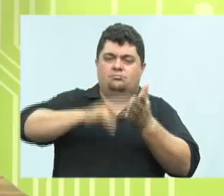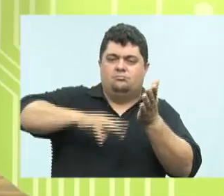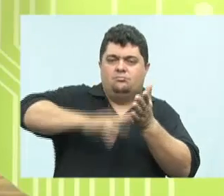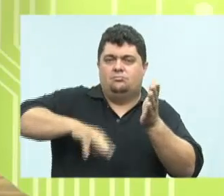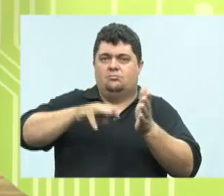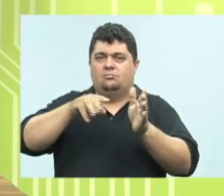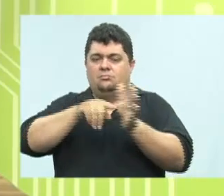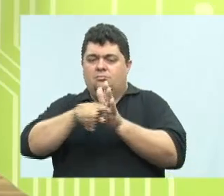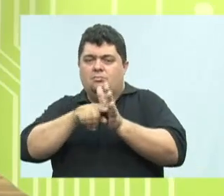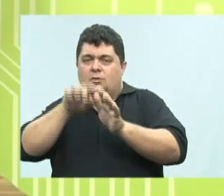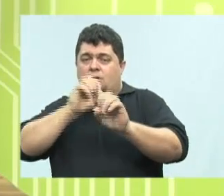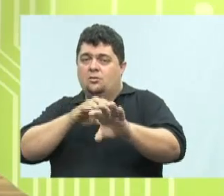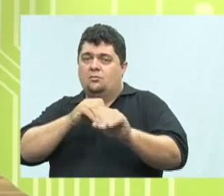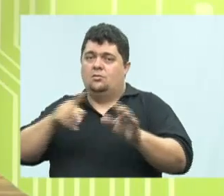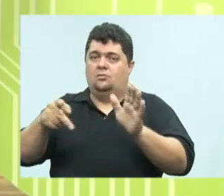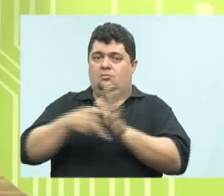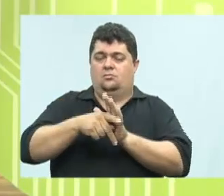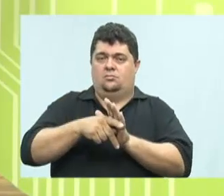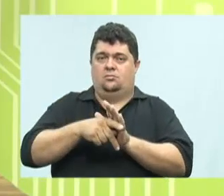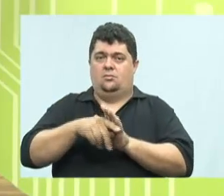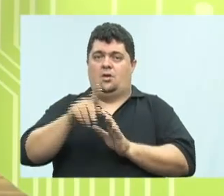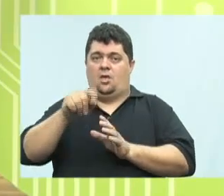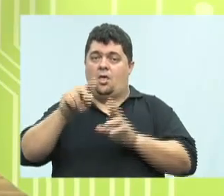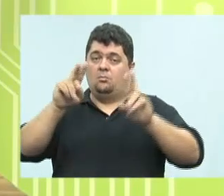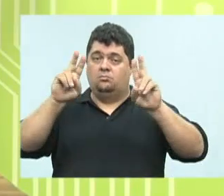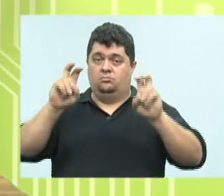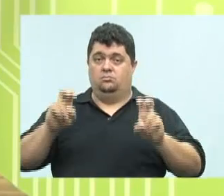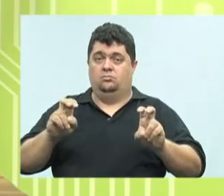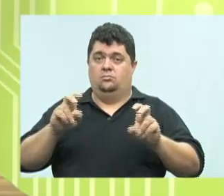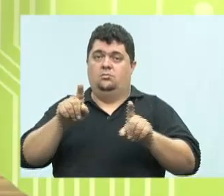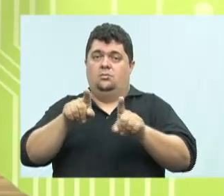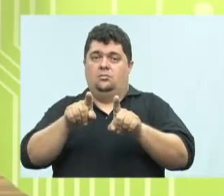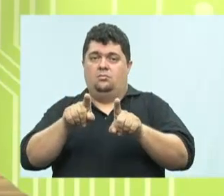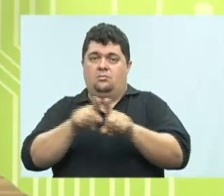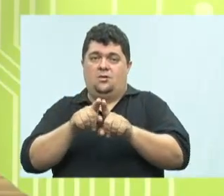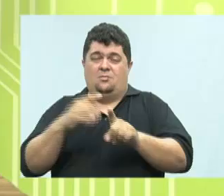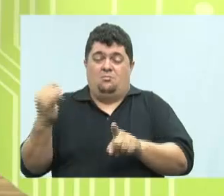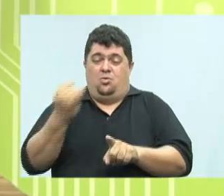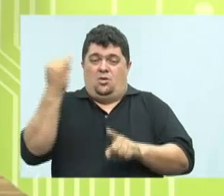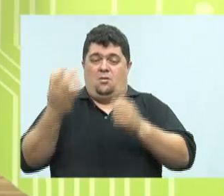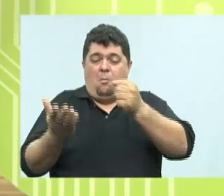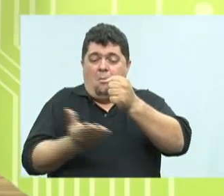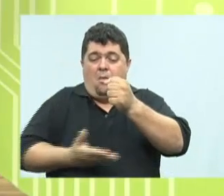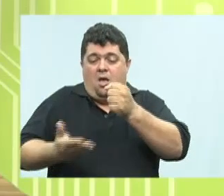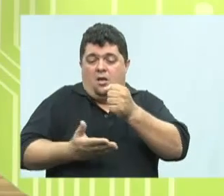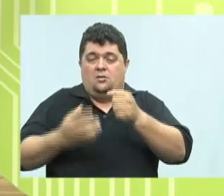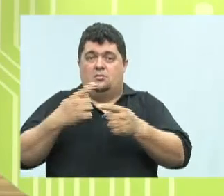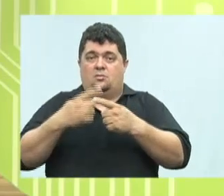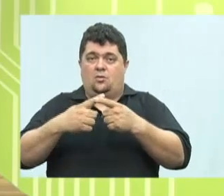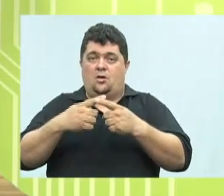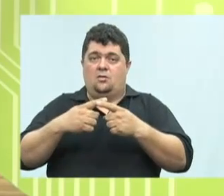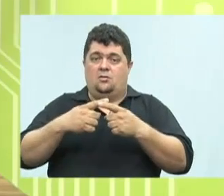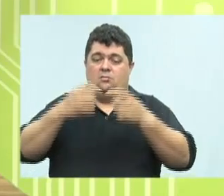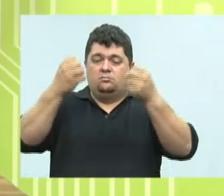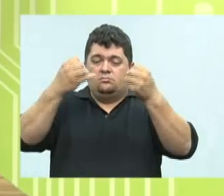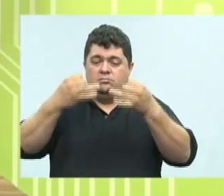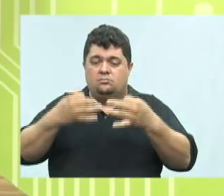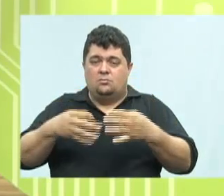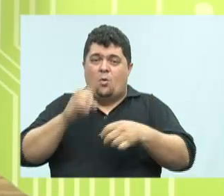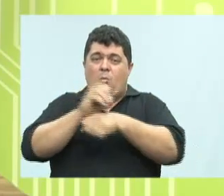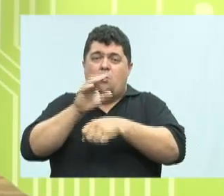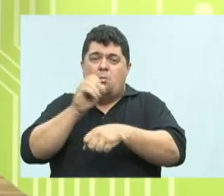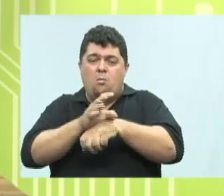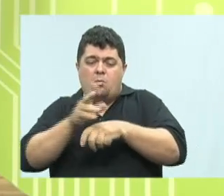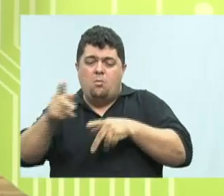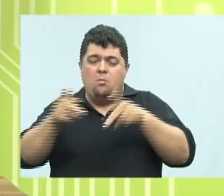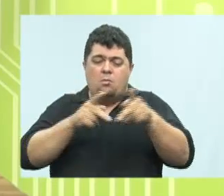de pesquisa em educação. Esses princípios, eles são fundamentais para nortear o nosso